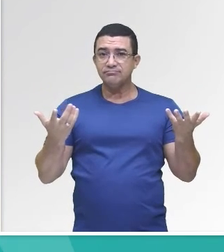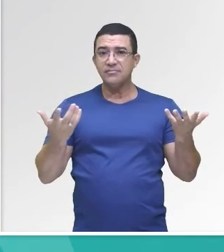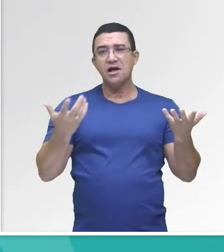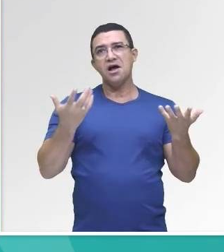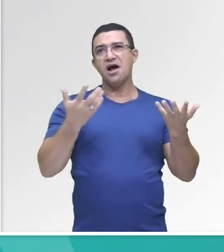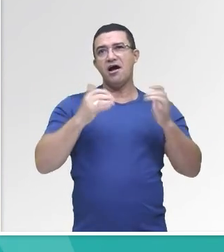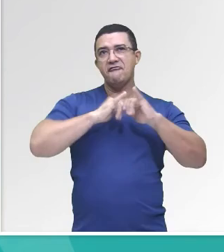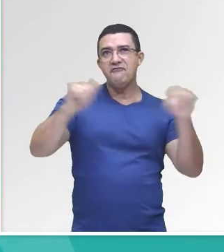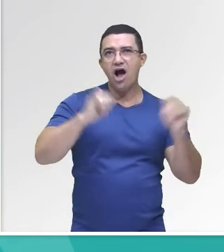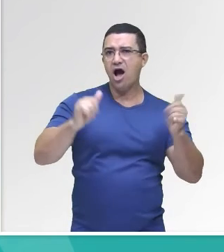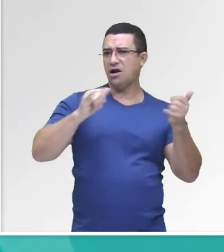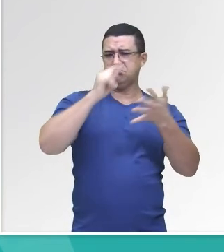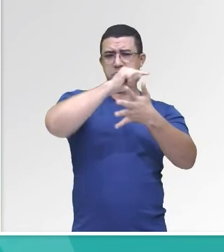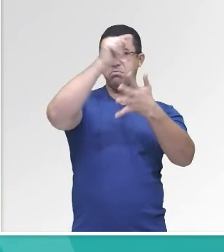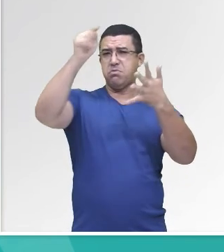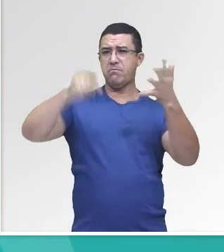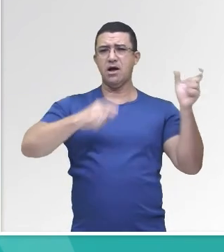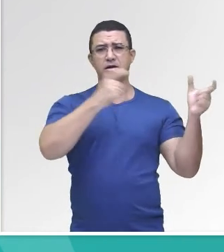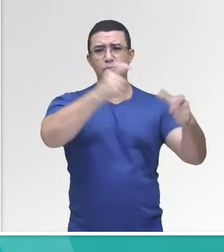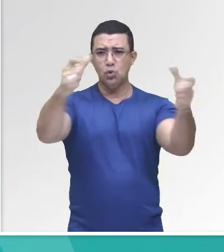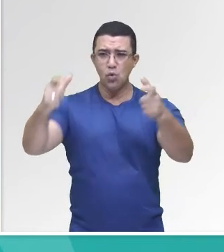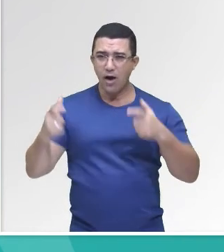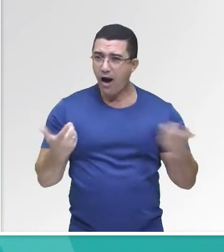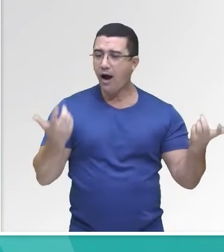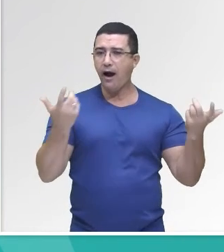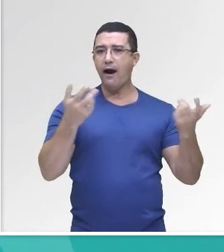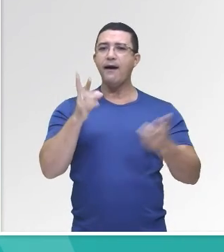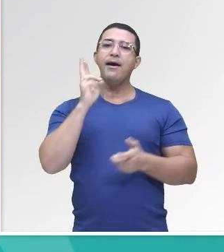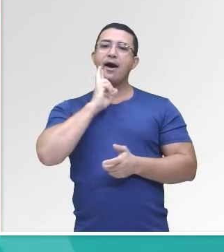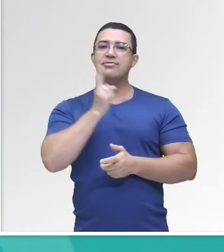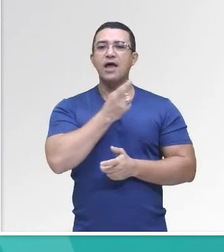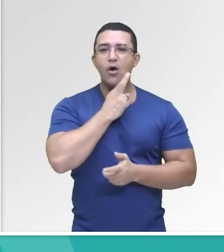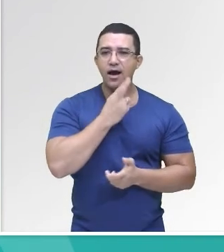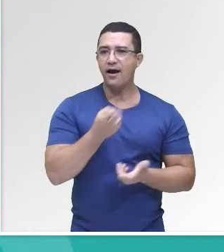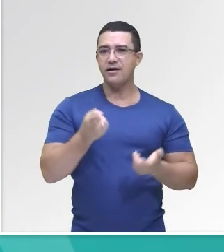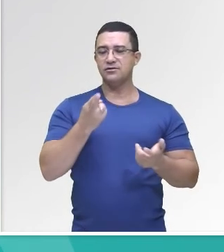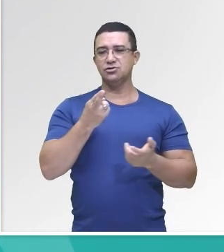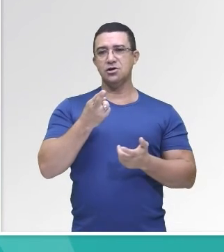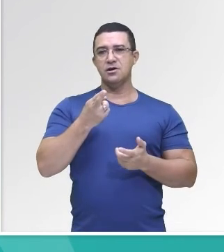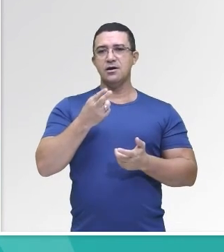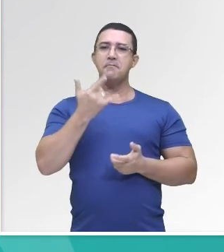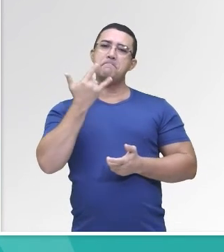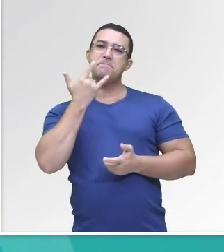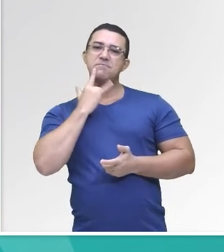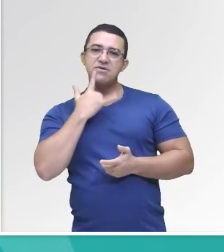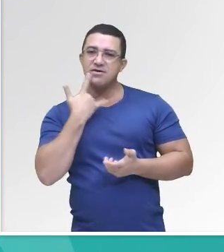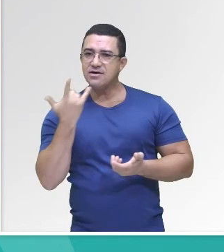em diversos locais, como restaurantes, bares,